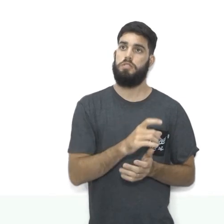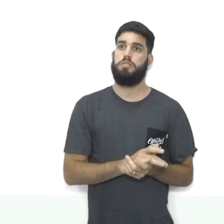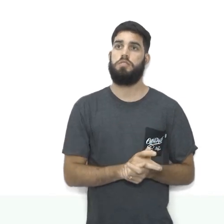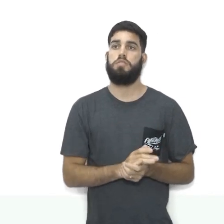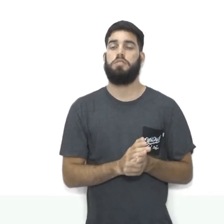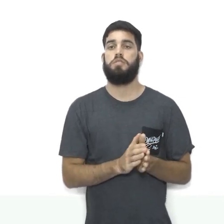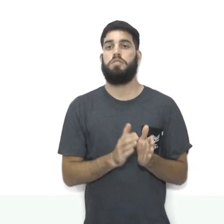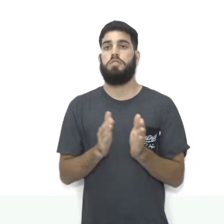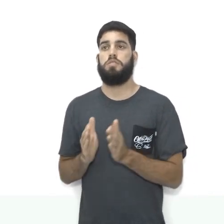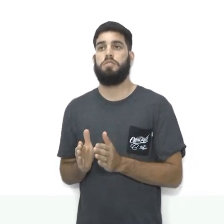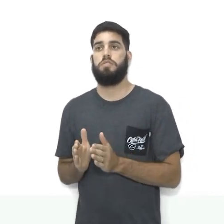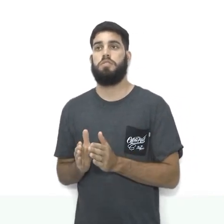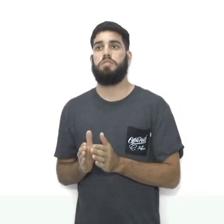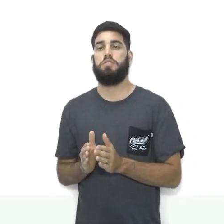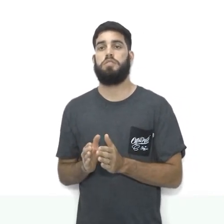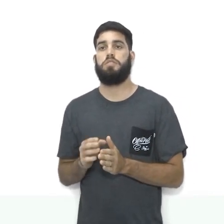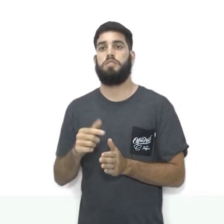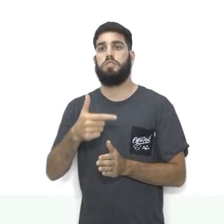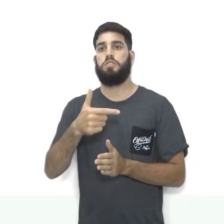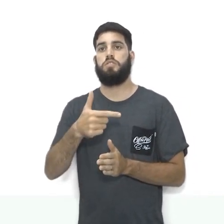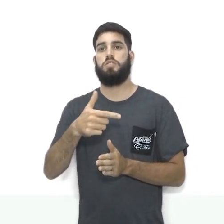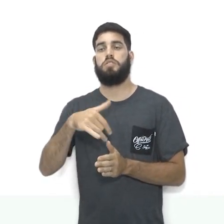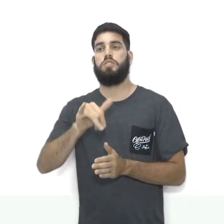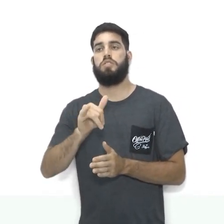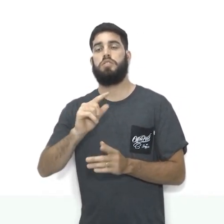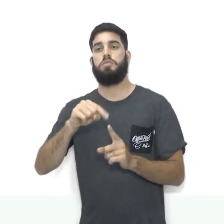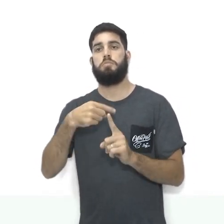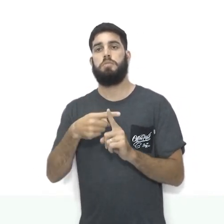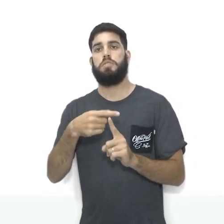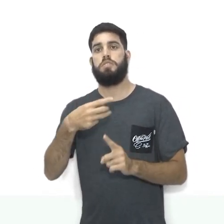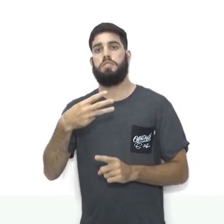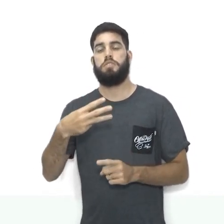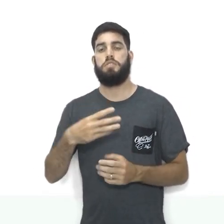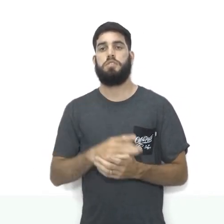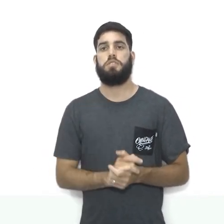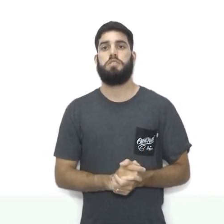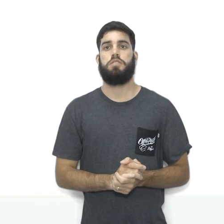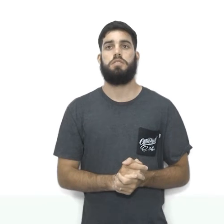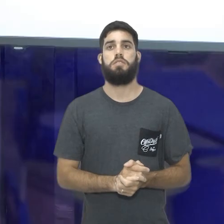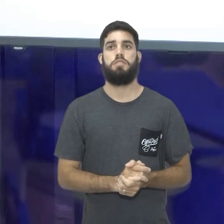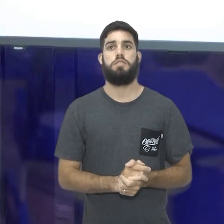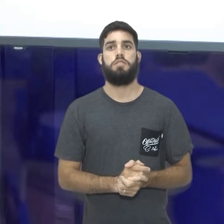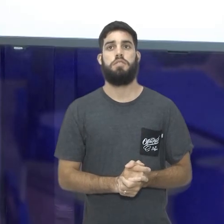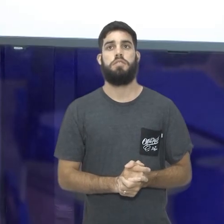igualdade, enquanto que o segundo será o dobro de y adicionado 3.